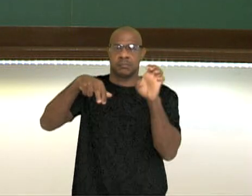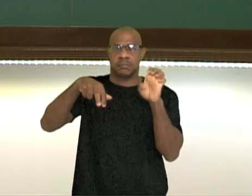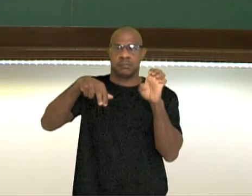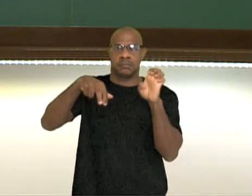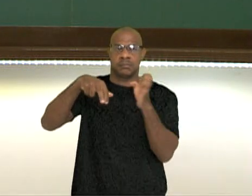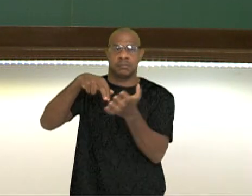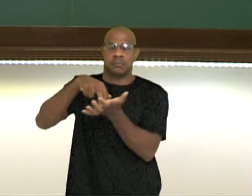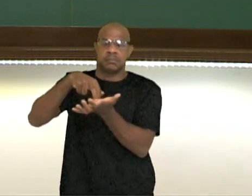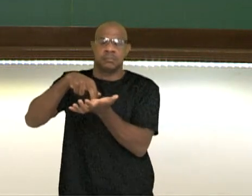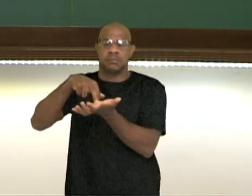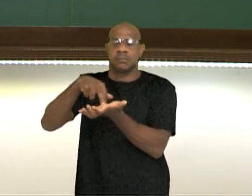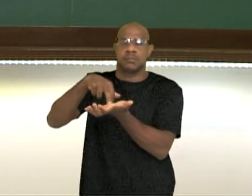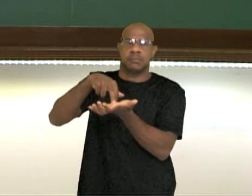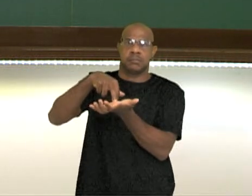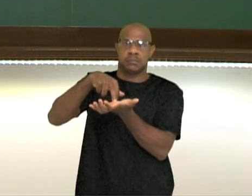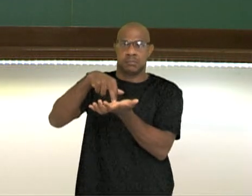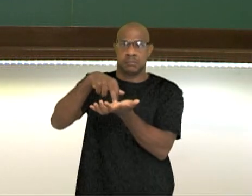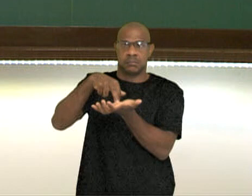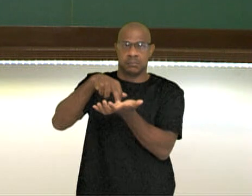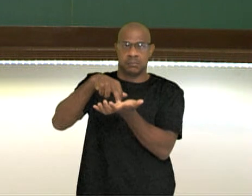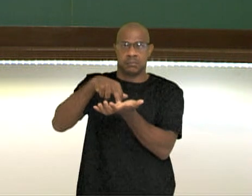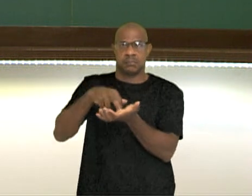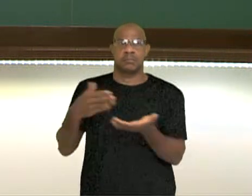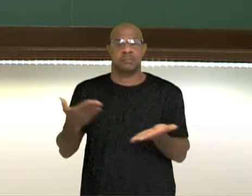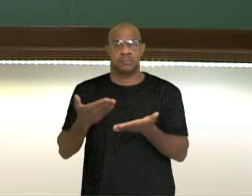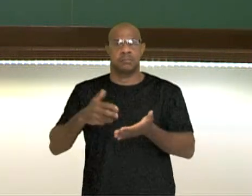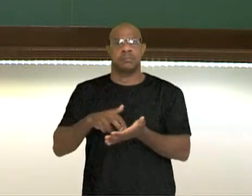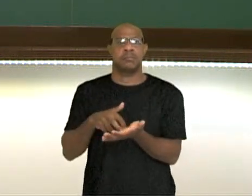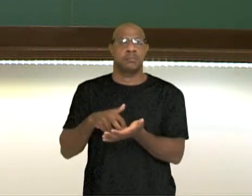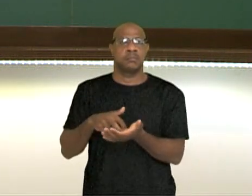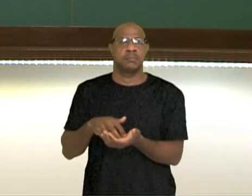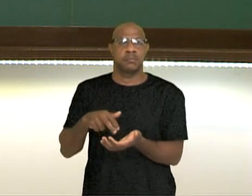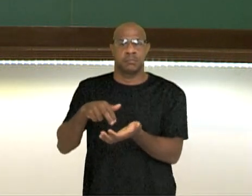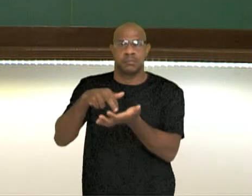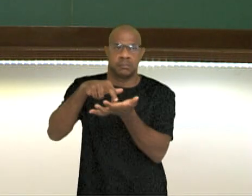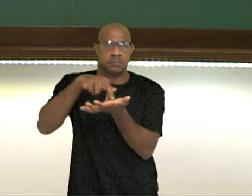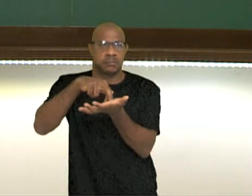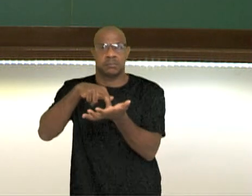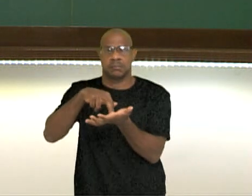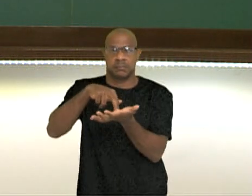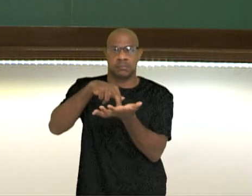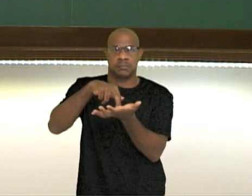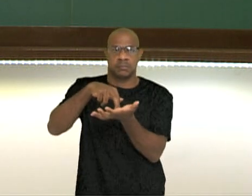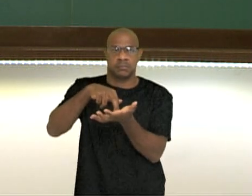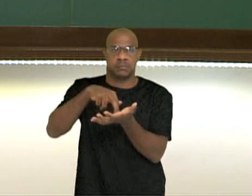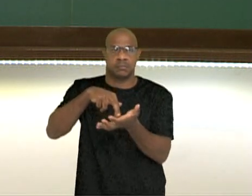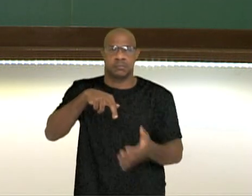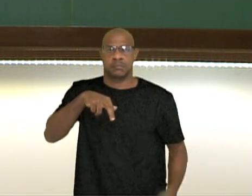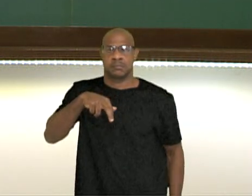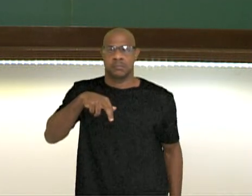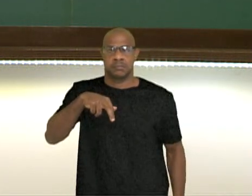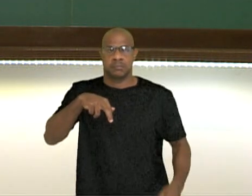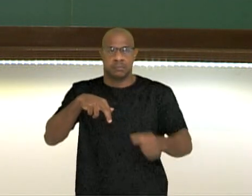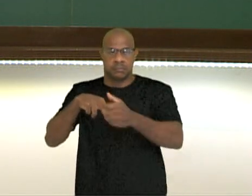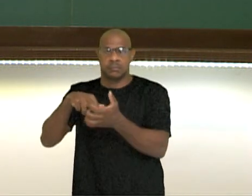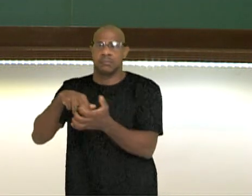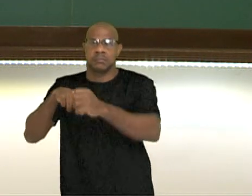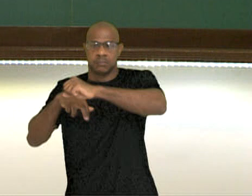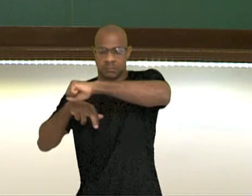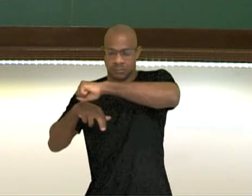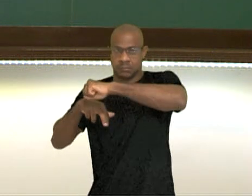esse é o recuo para a esquerda. Vamos fazer de novo? Base, recuo para a esquerda. E agora, volto na